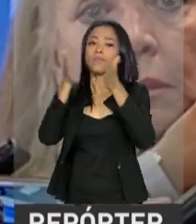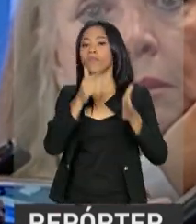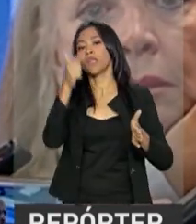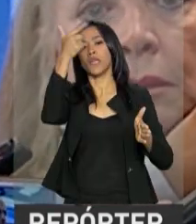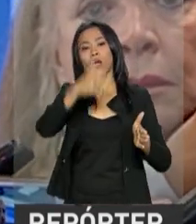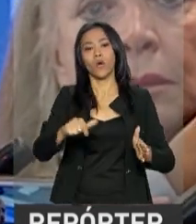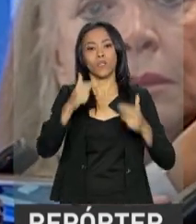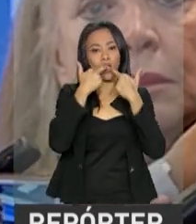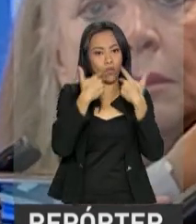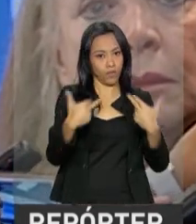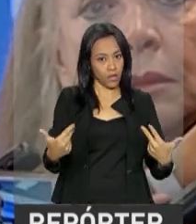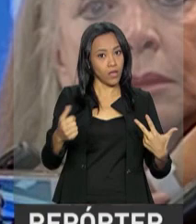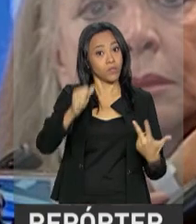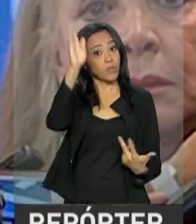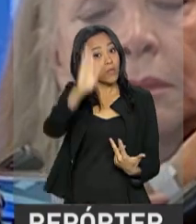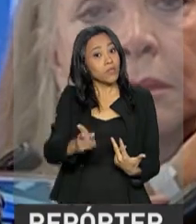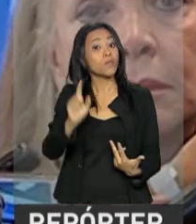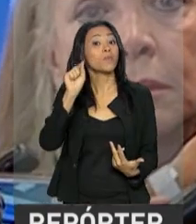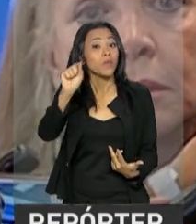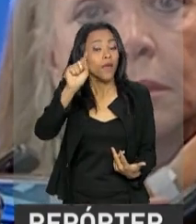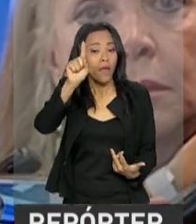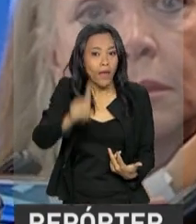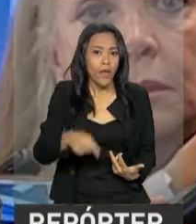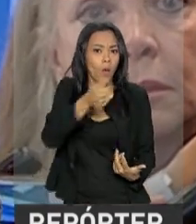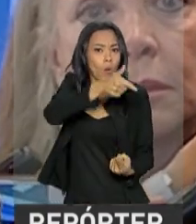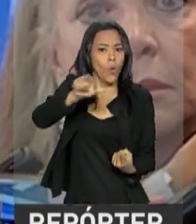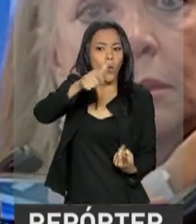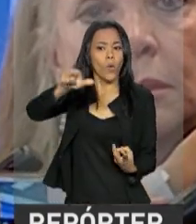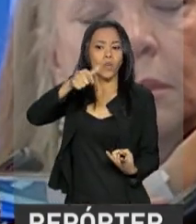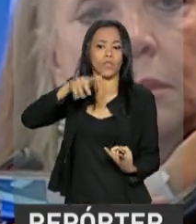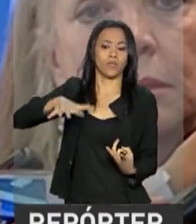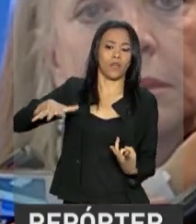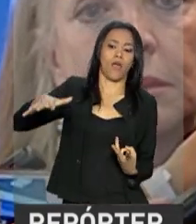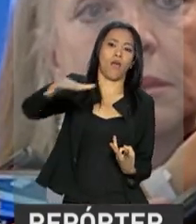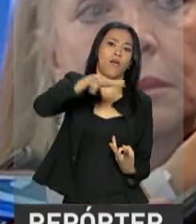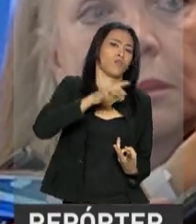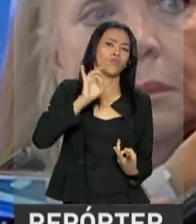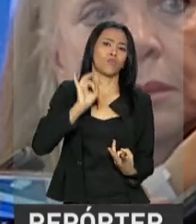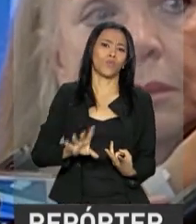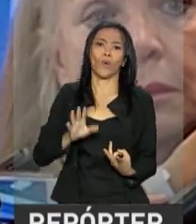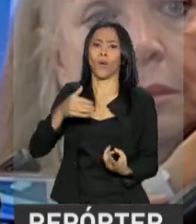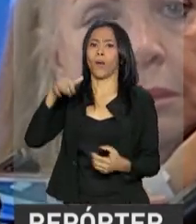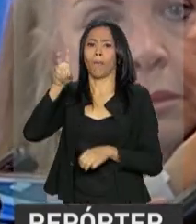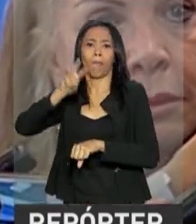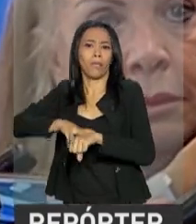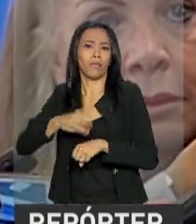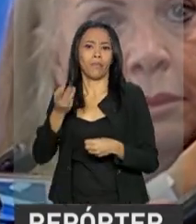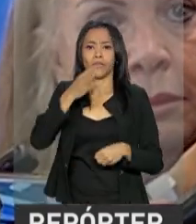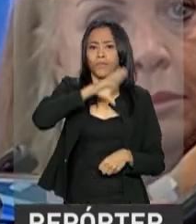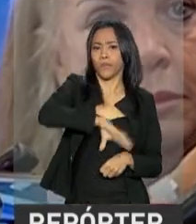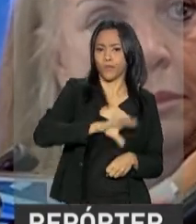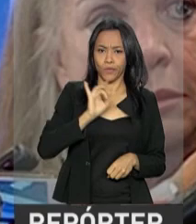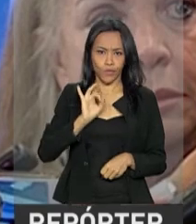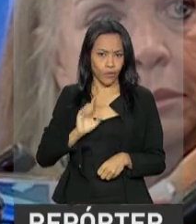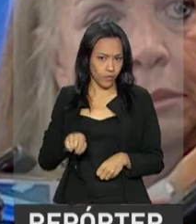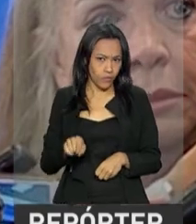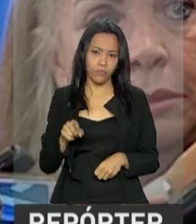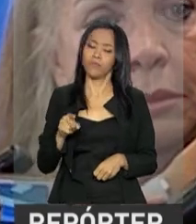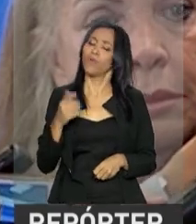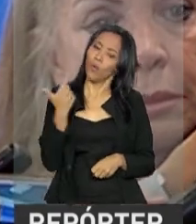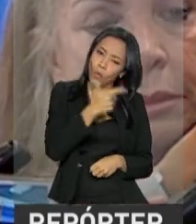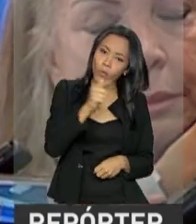importante para o brasil é a gente começar a olhar outras áreas para além de língua portuguesa e matemática no processo de evolução importante